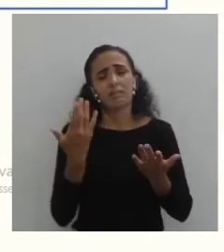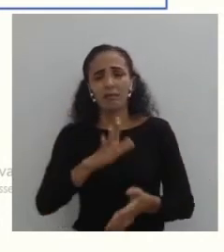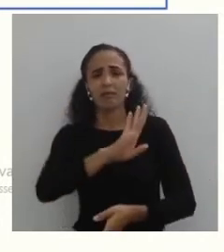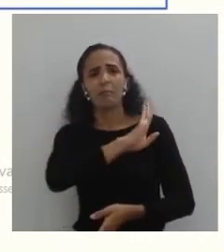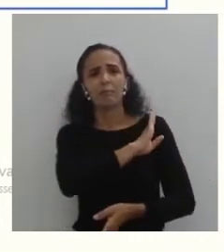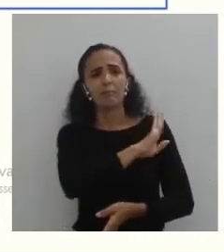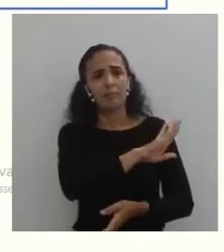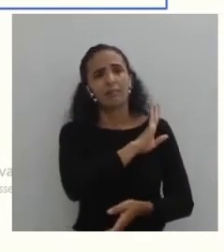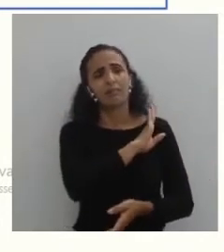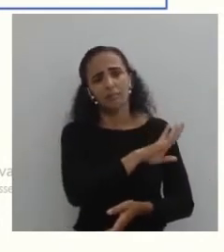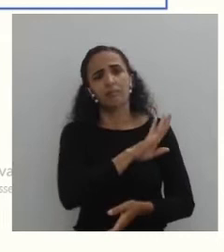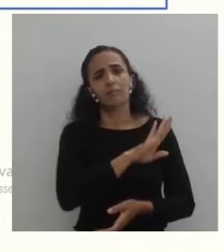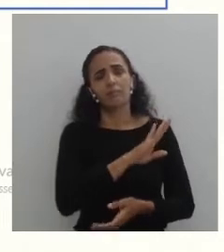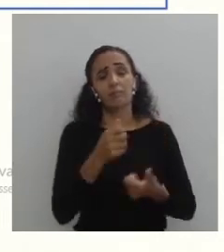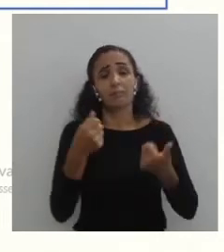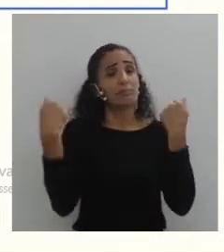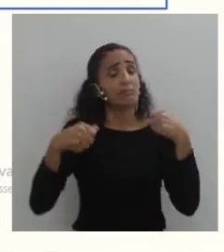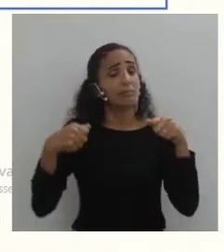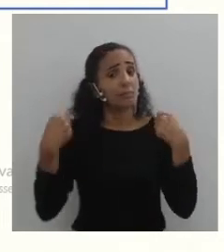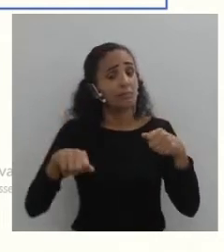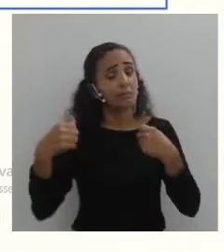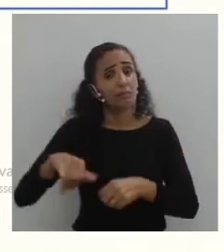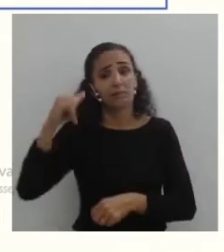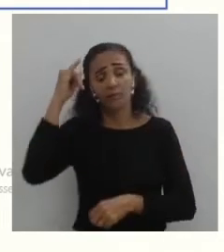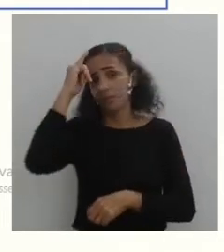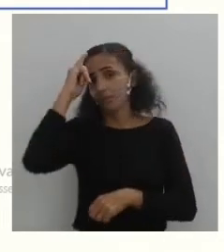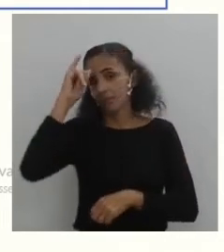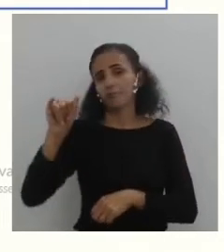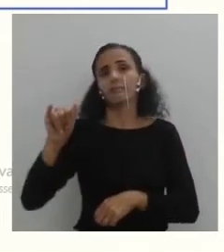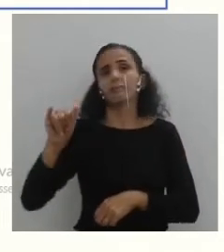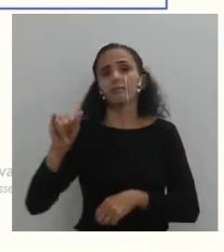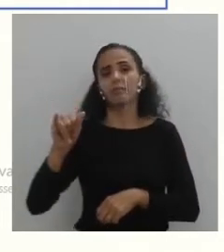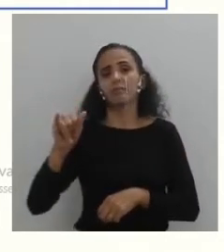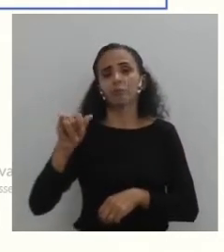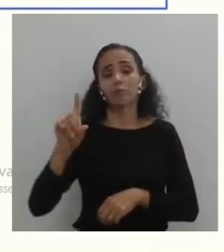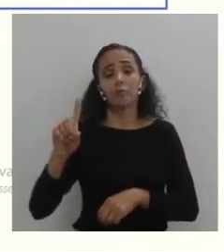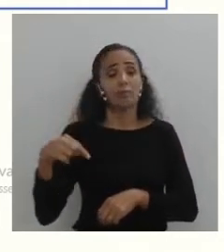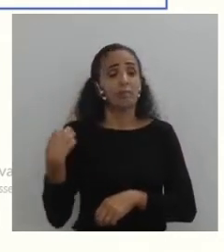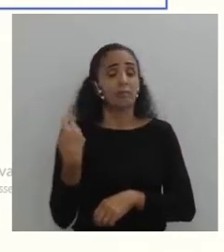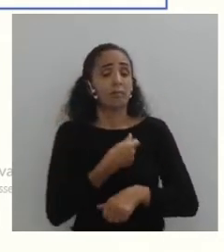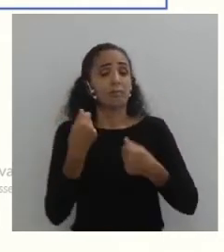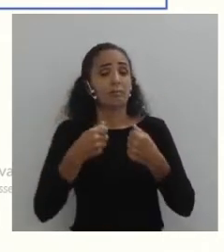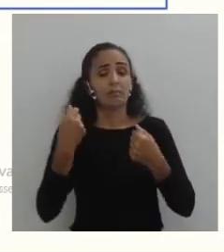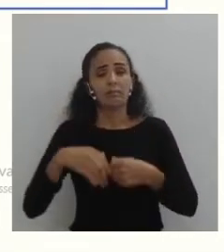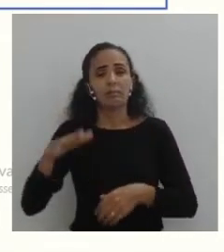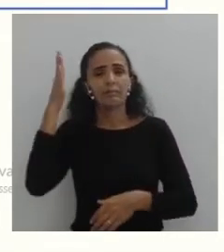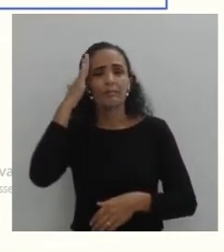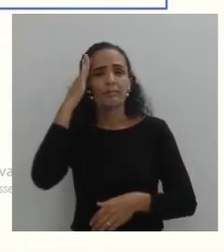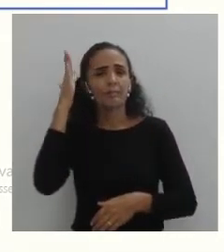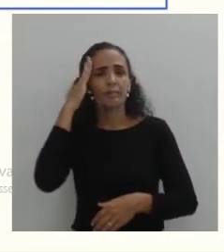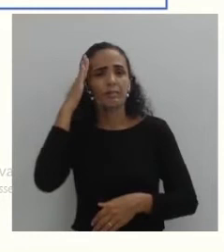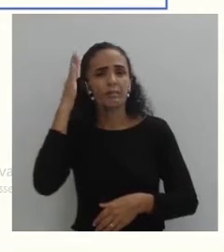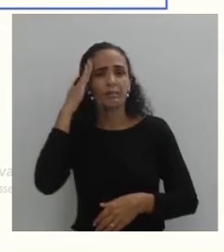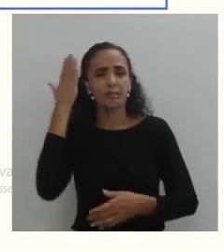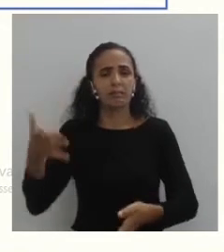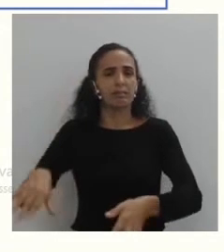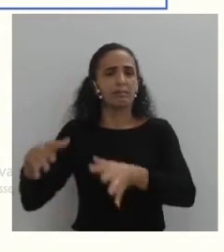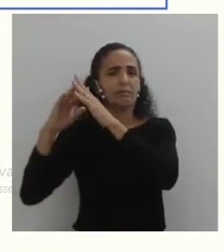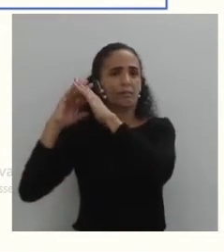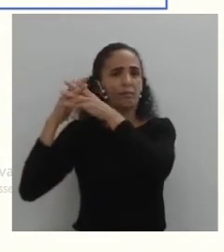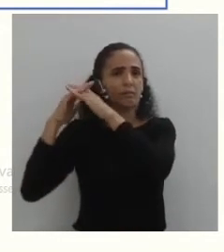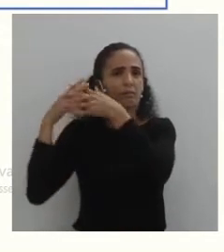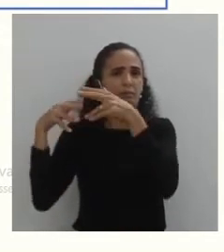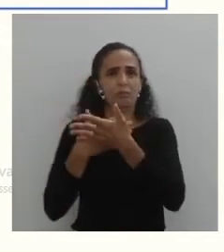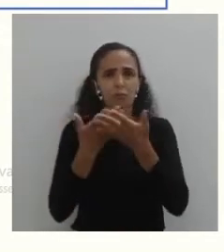agressão. Essas imagens são fortes e elas nos trazem o quê? Uma reflexão. Reflexão. Então vamos